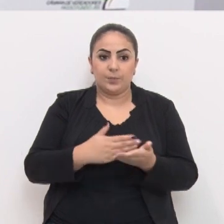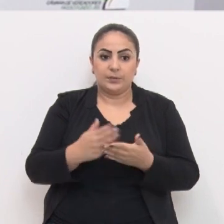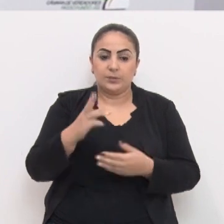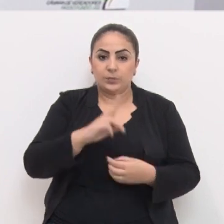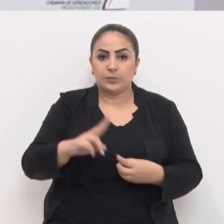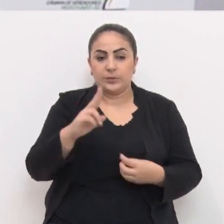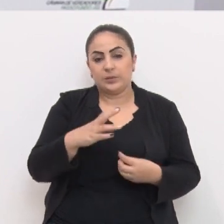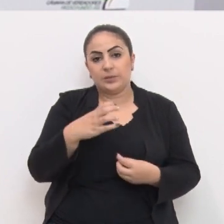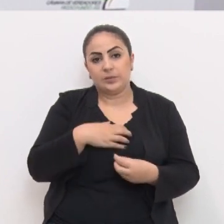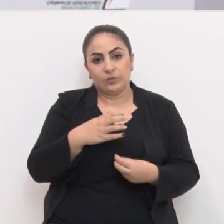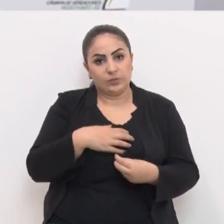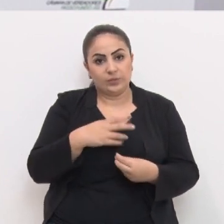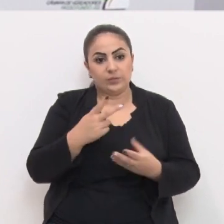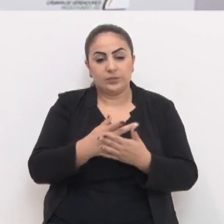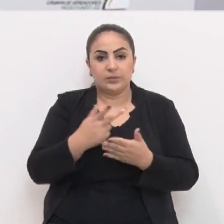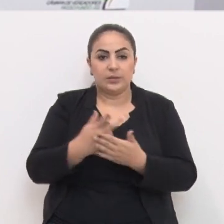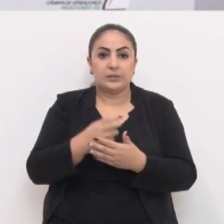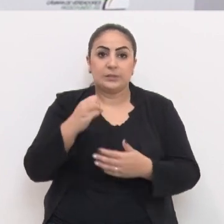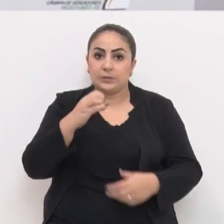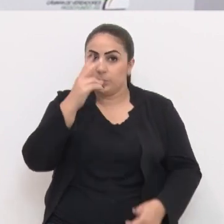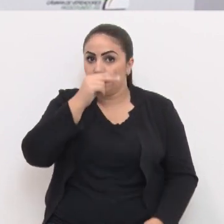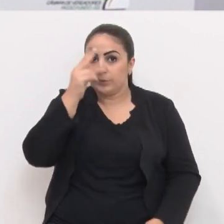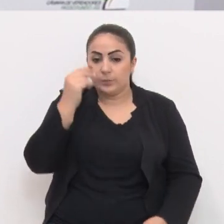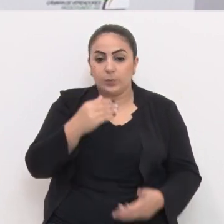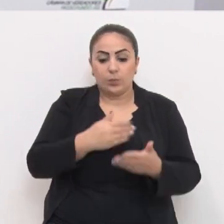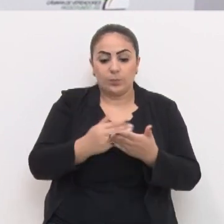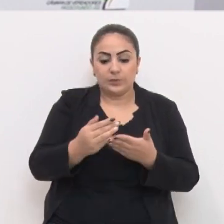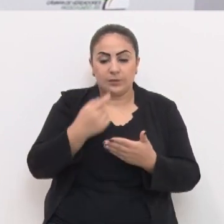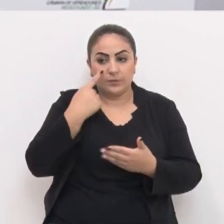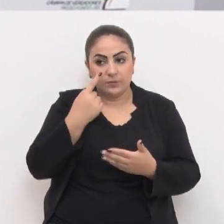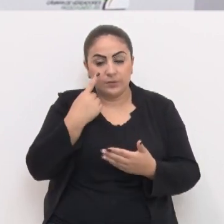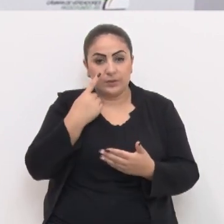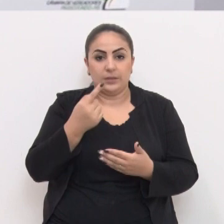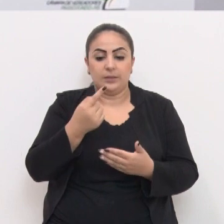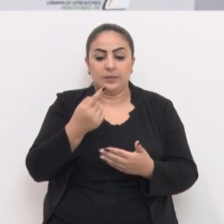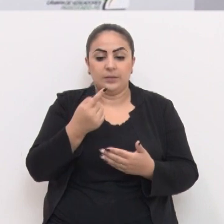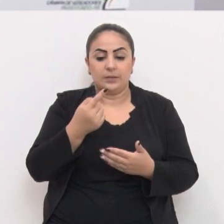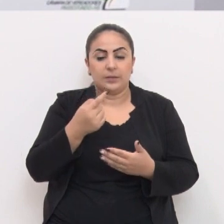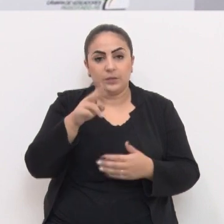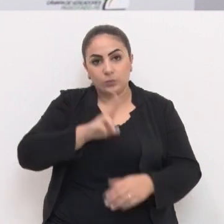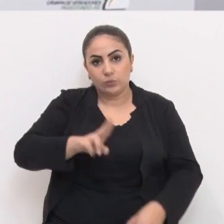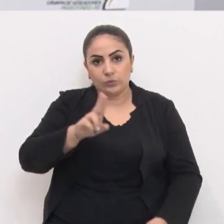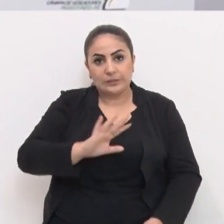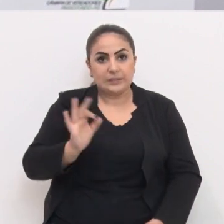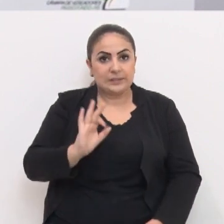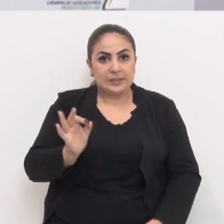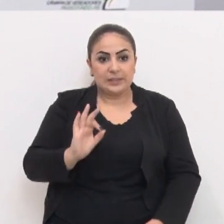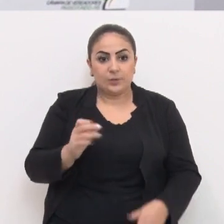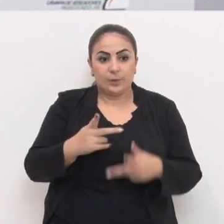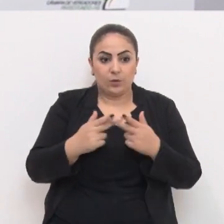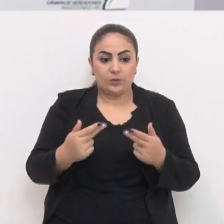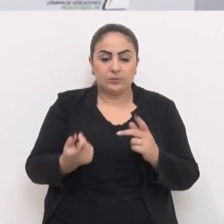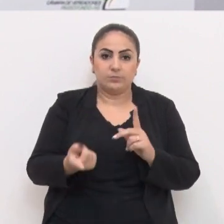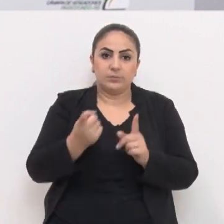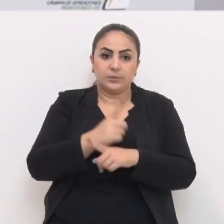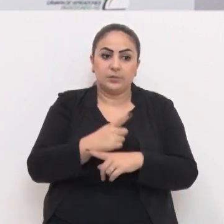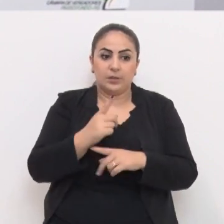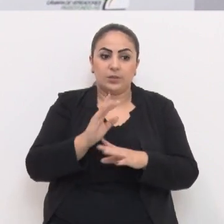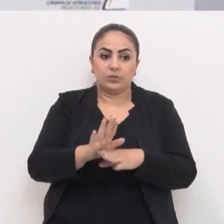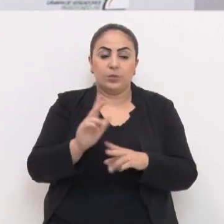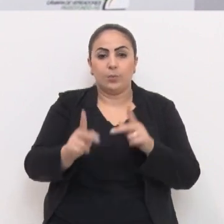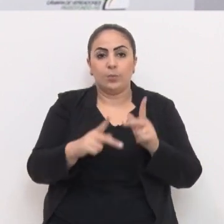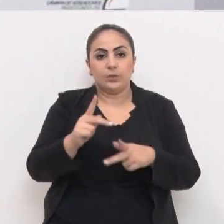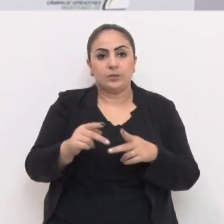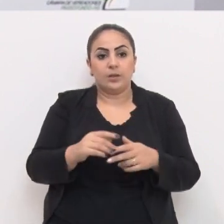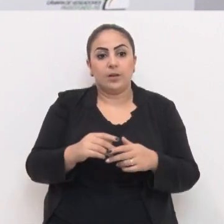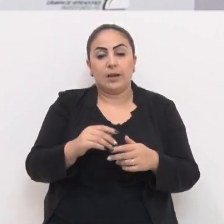forma irregular, e se o município não tomar uma providência em breve, se não utilizar para alguma coisa que reverta em benefício da população, vai